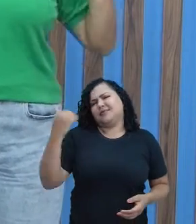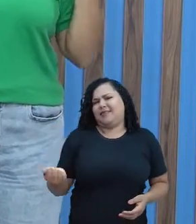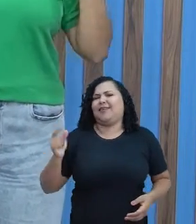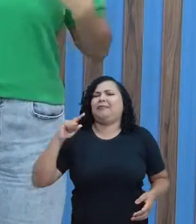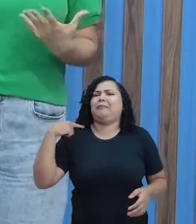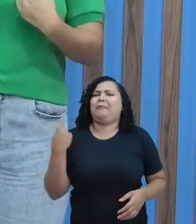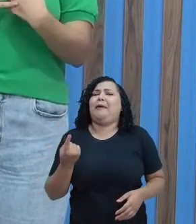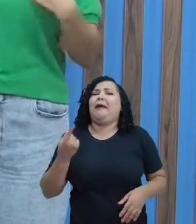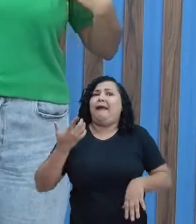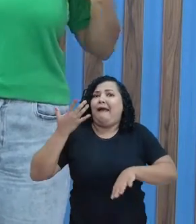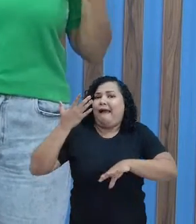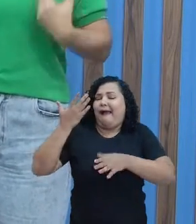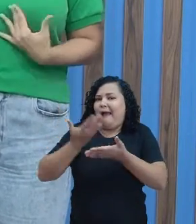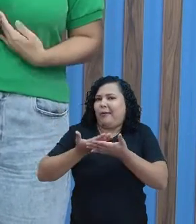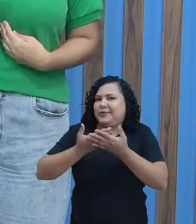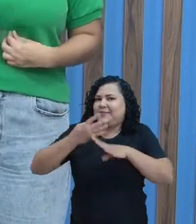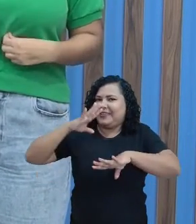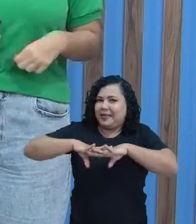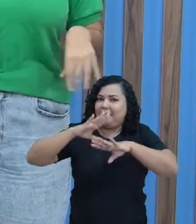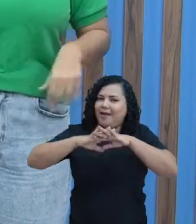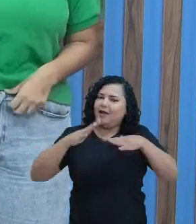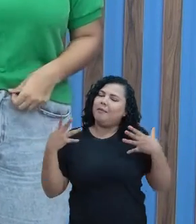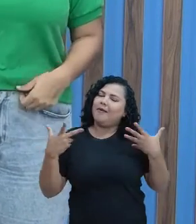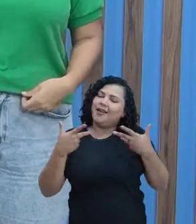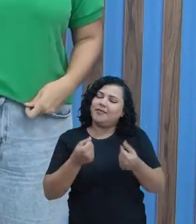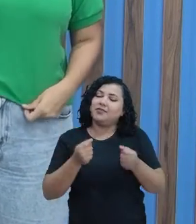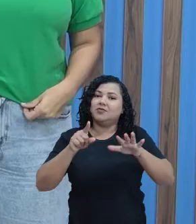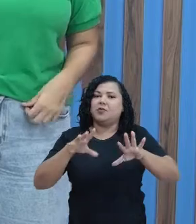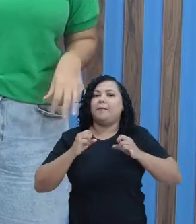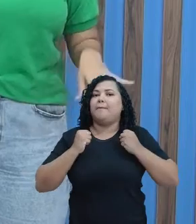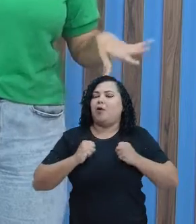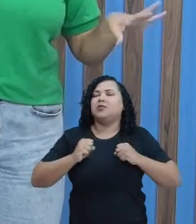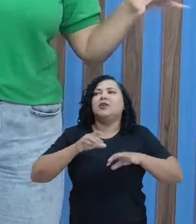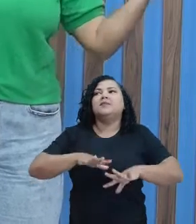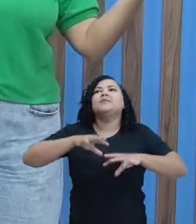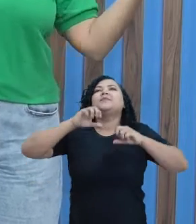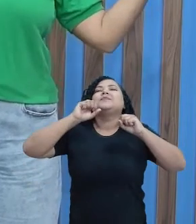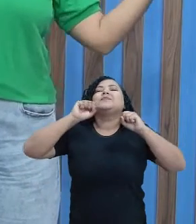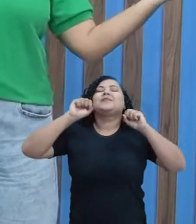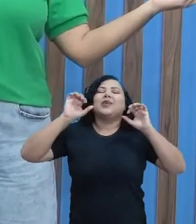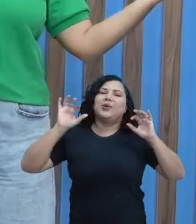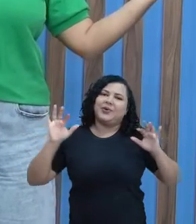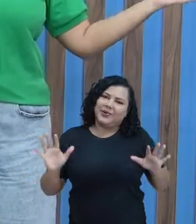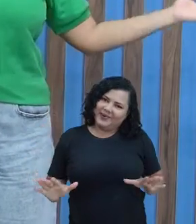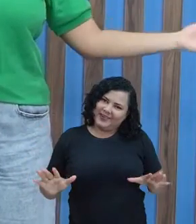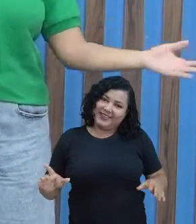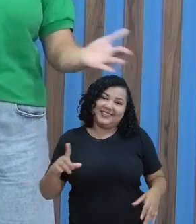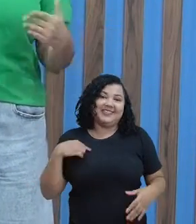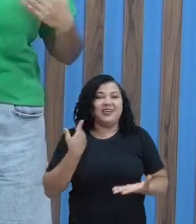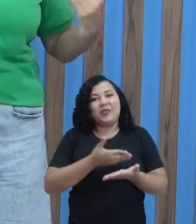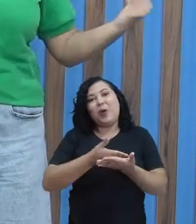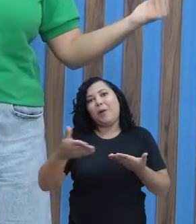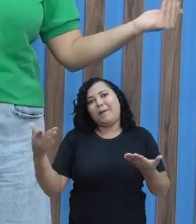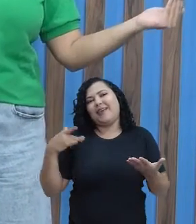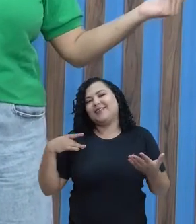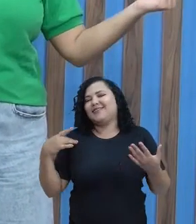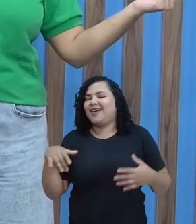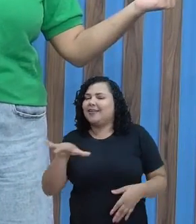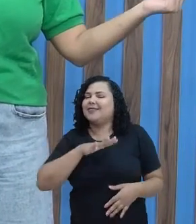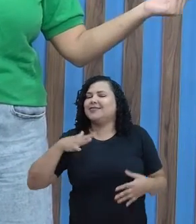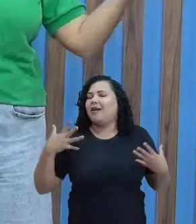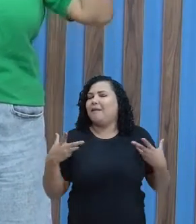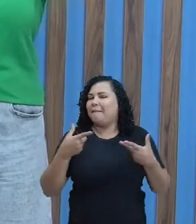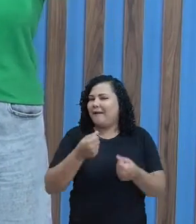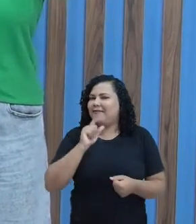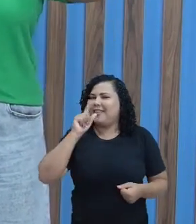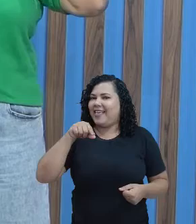de matemática maravilhosa, agora a gente podia dar uma respiradinha para a gente começar neste mundo maravilhoso da língua portuguesa, não é